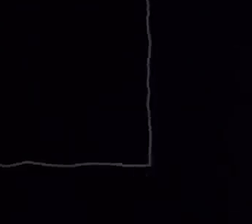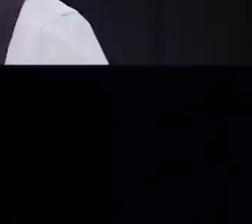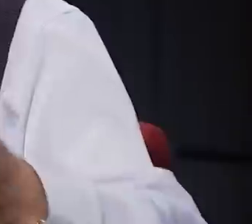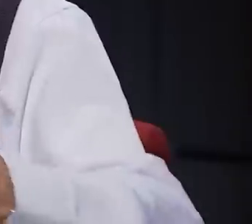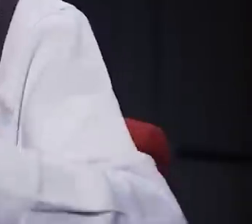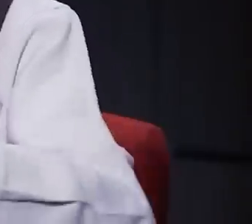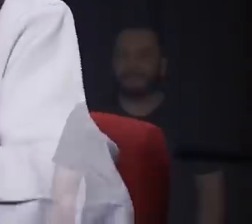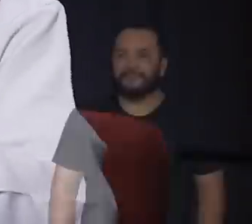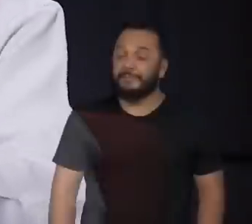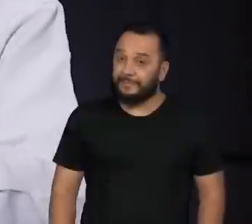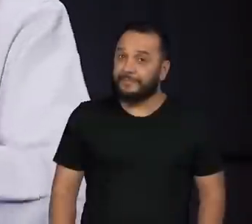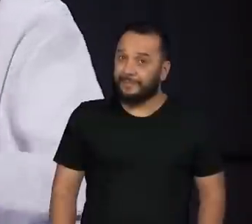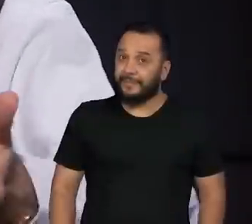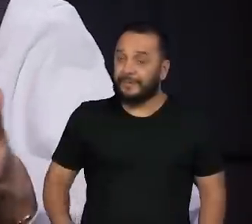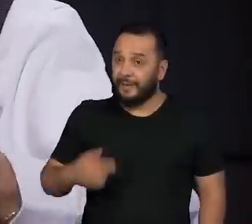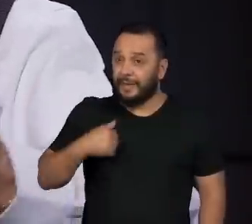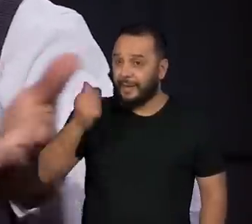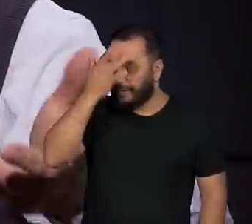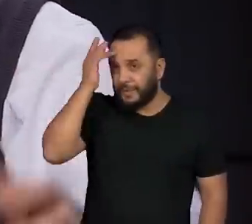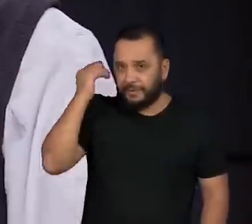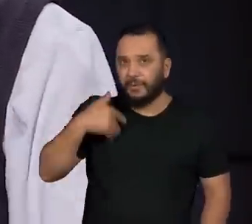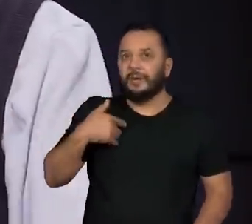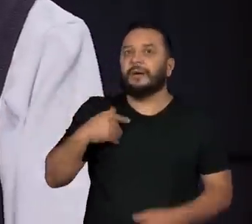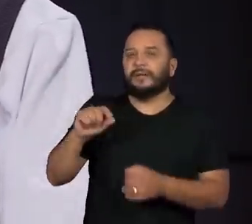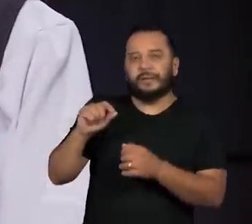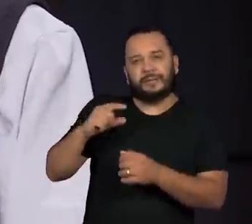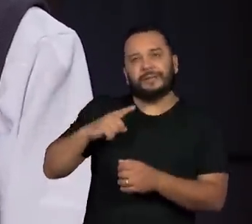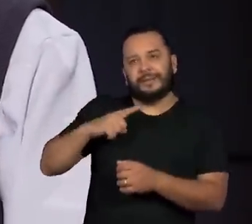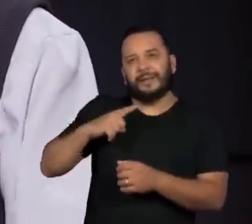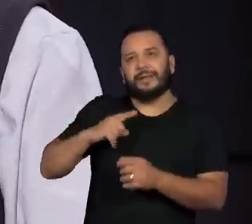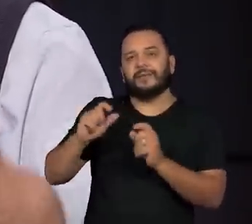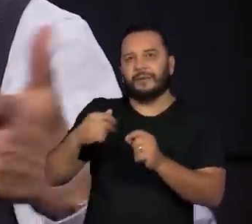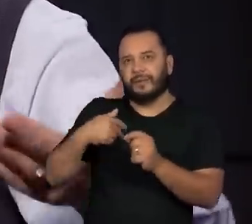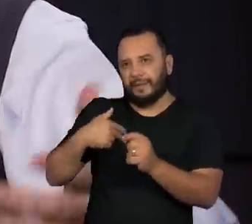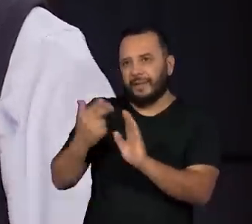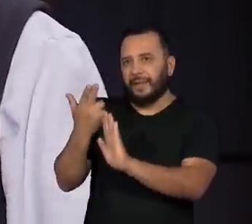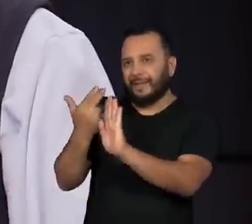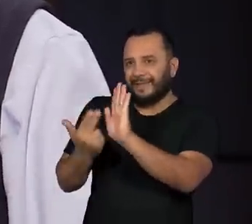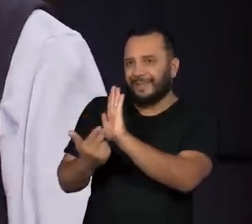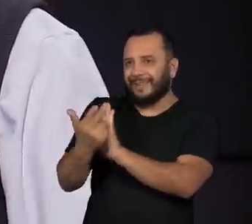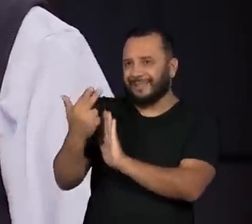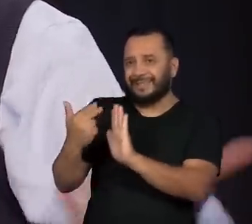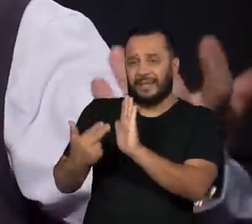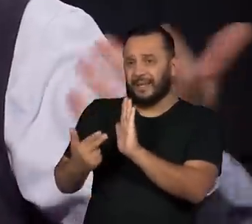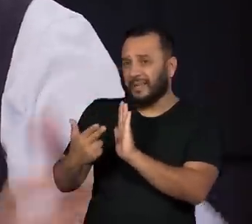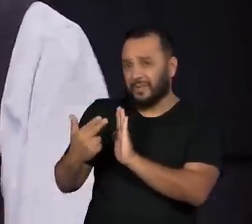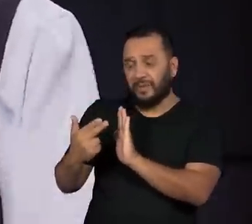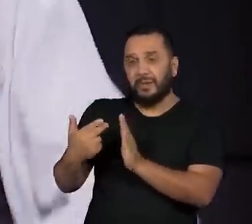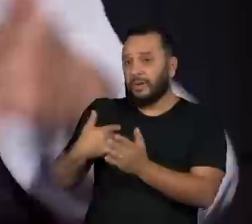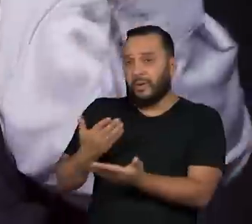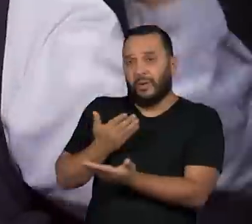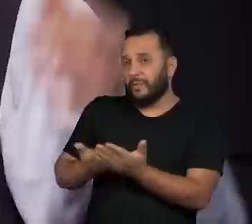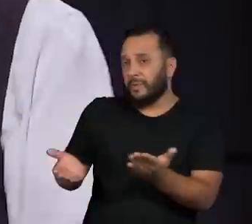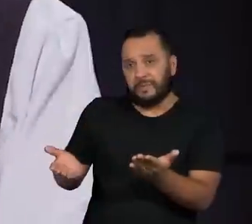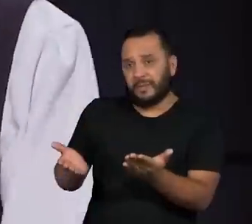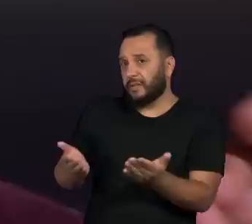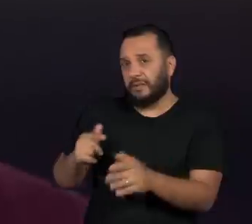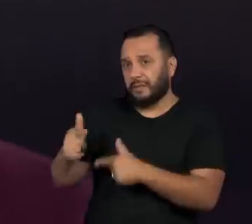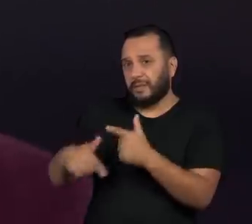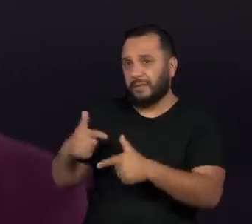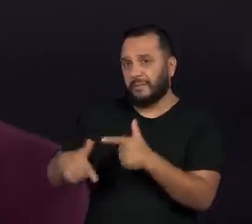pessoal que é ilustrador gráfico Perdeu o trabalho com esse pessoal que faz desenhos a partir do que